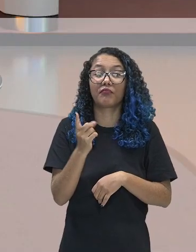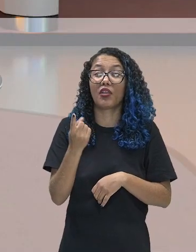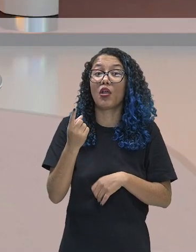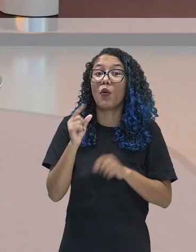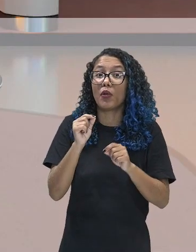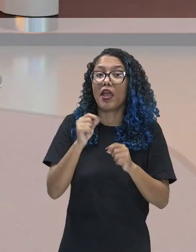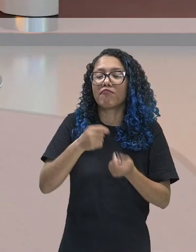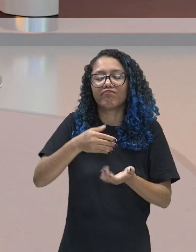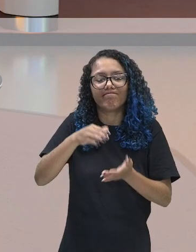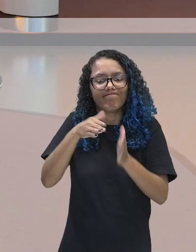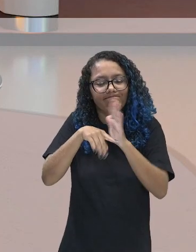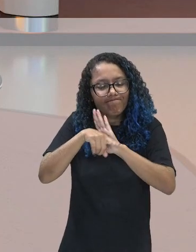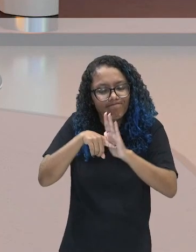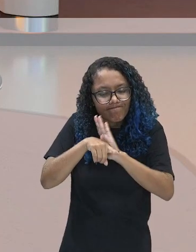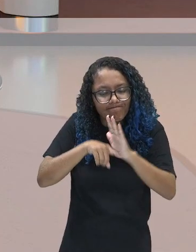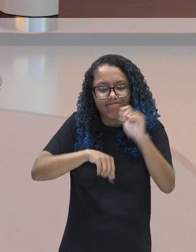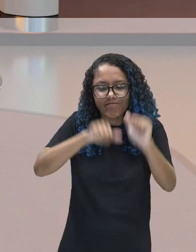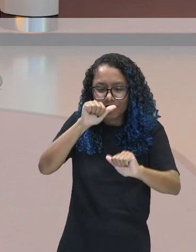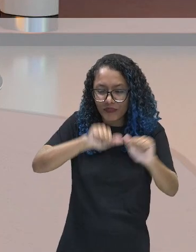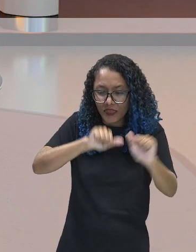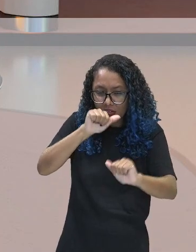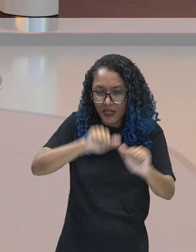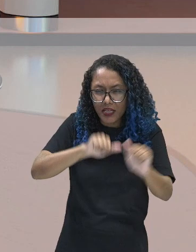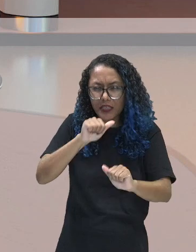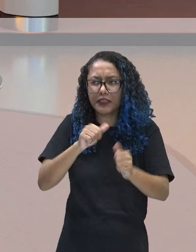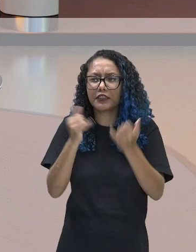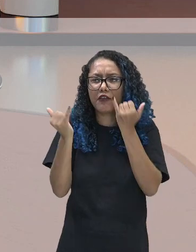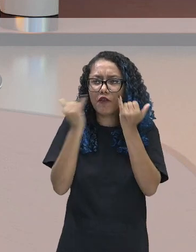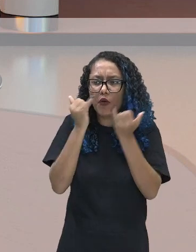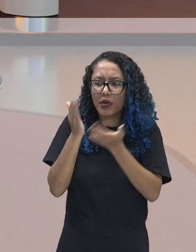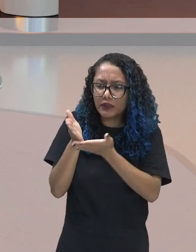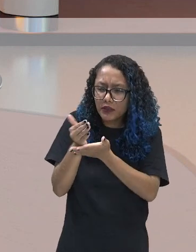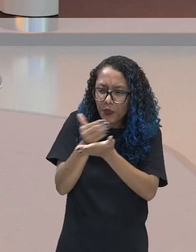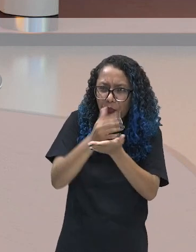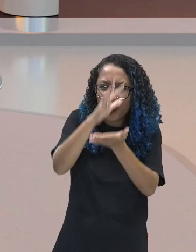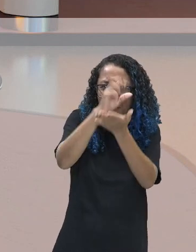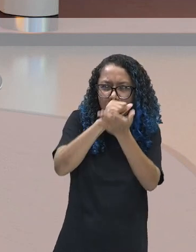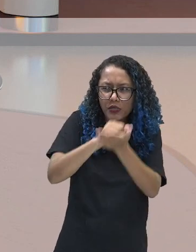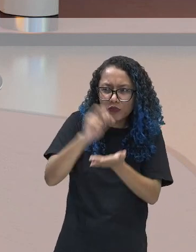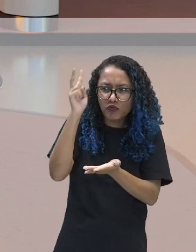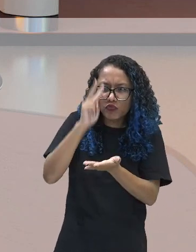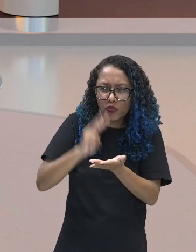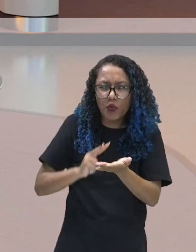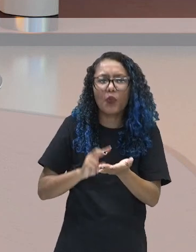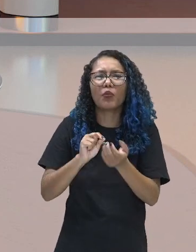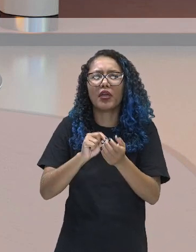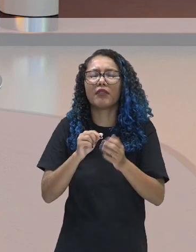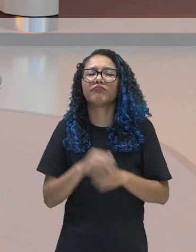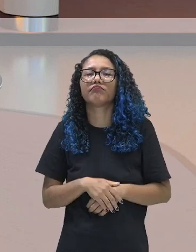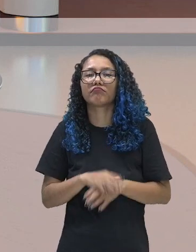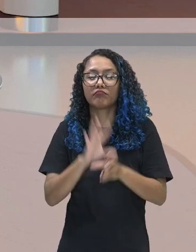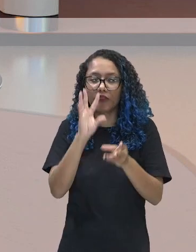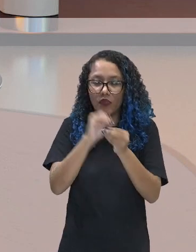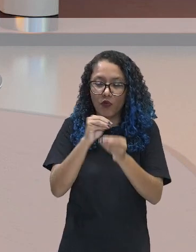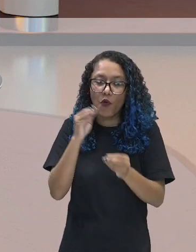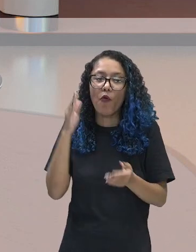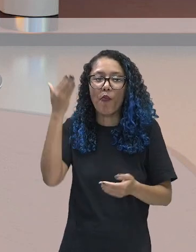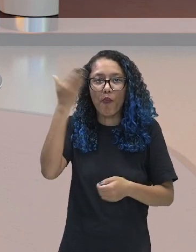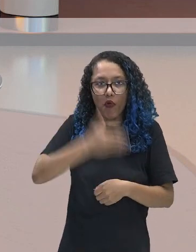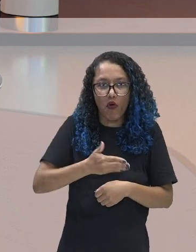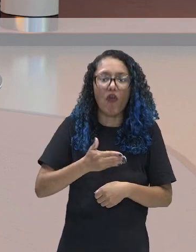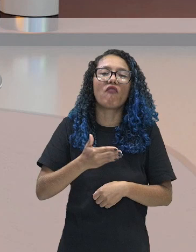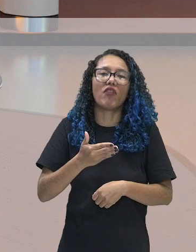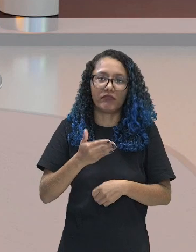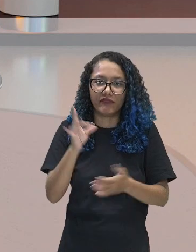investiga e através da análise de dados, de fontes históricas, a gente chega a essa conclusão, tá,